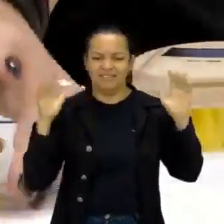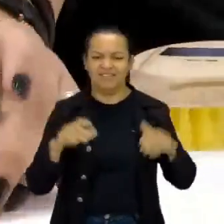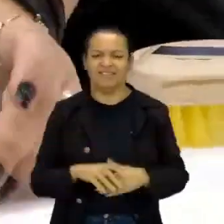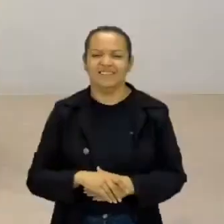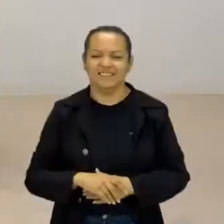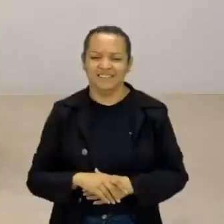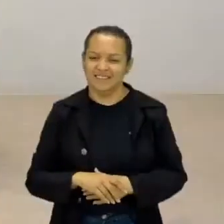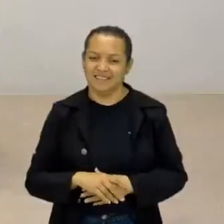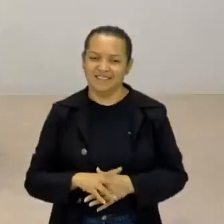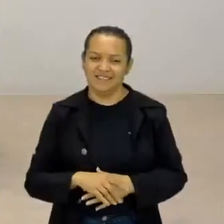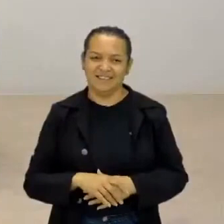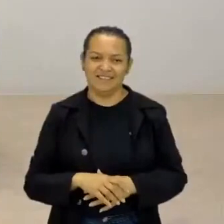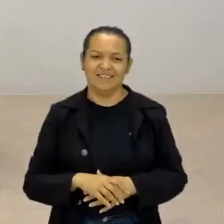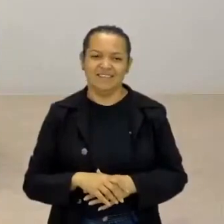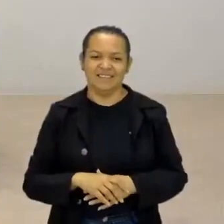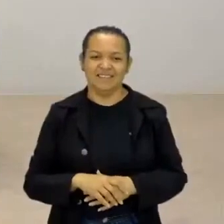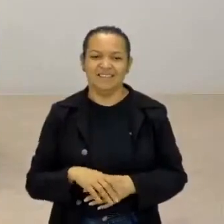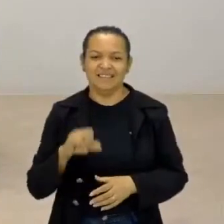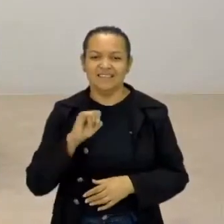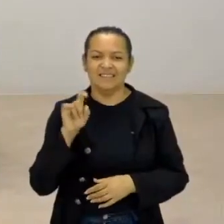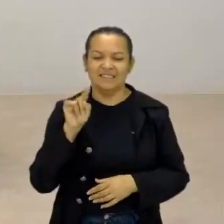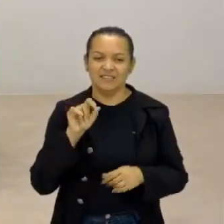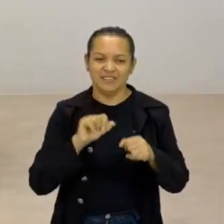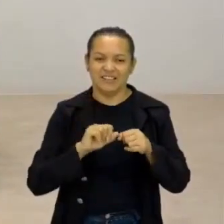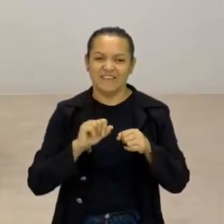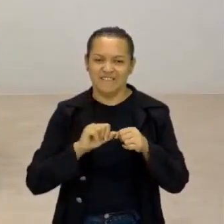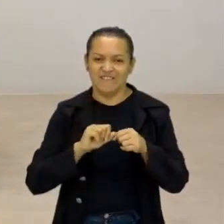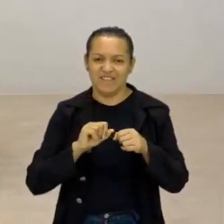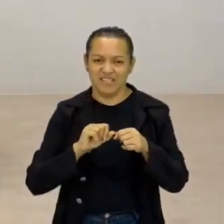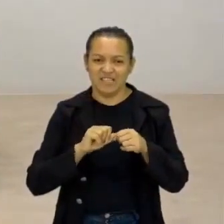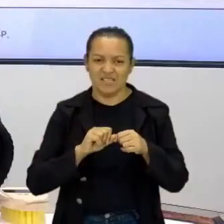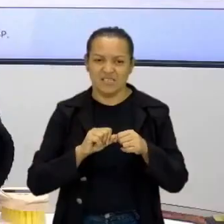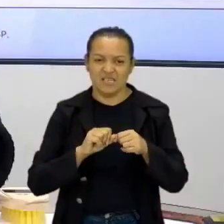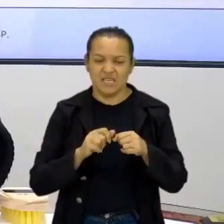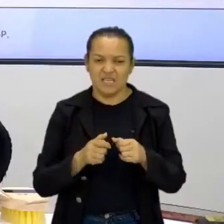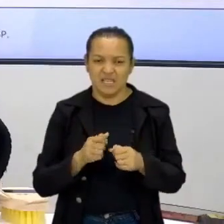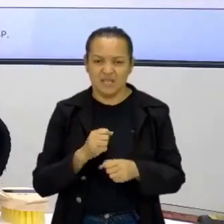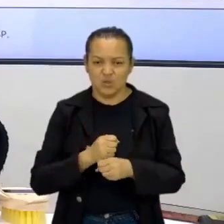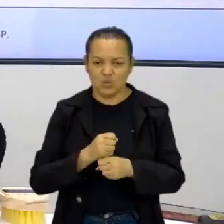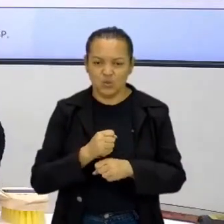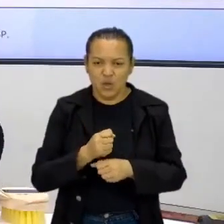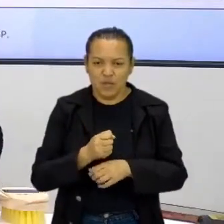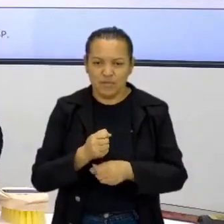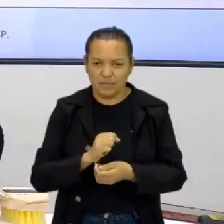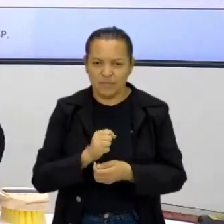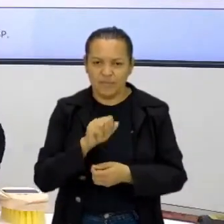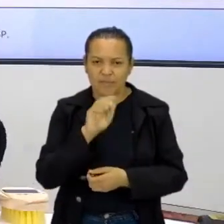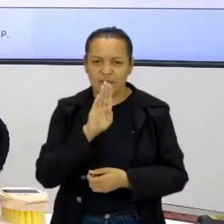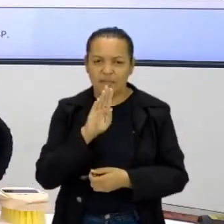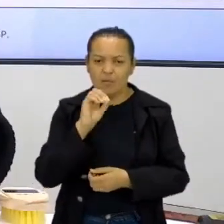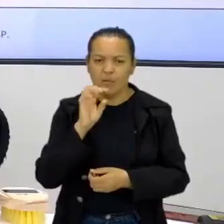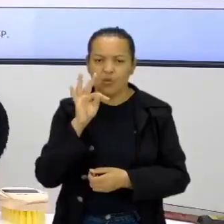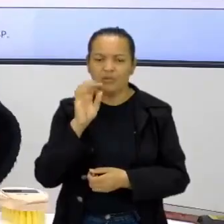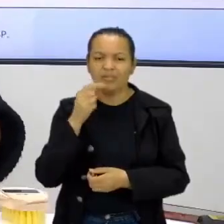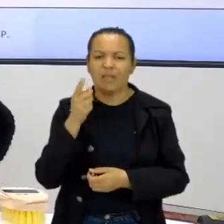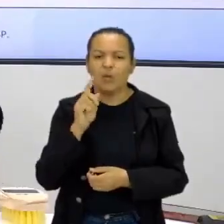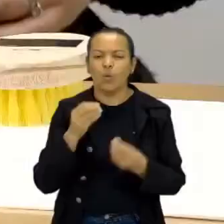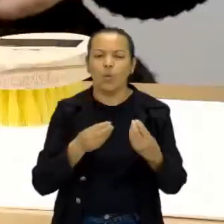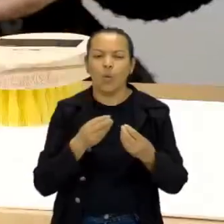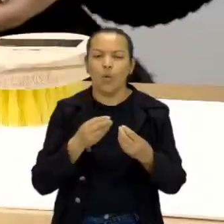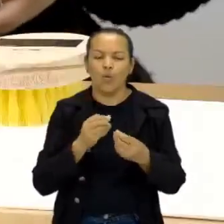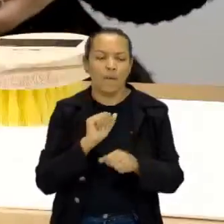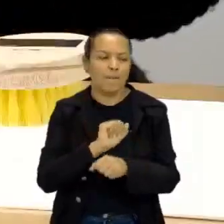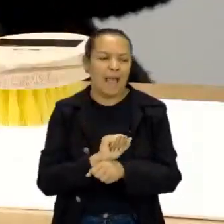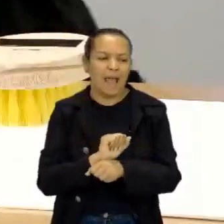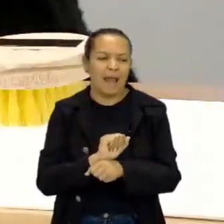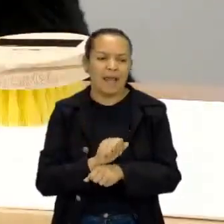Tá? Se você for fazer ele com o botão, tá? Onde a gente colocaria esse botão? A gente está sem o botão, eu